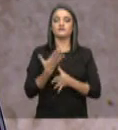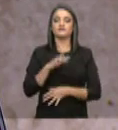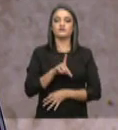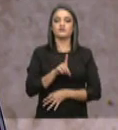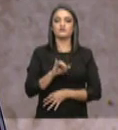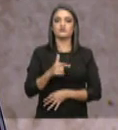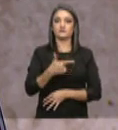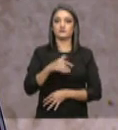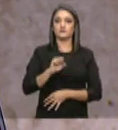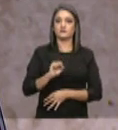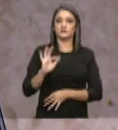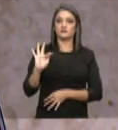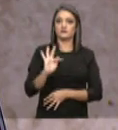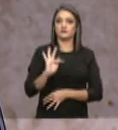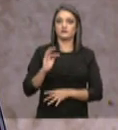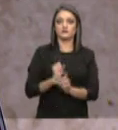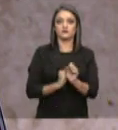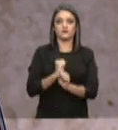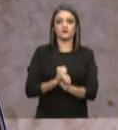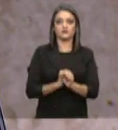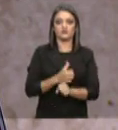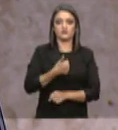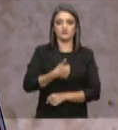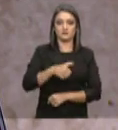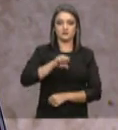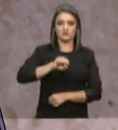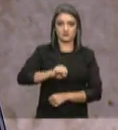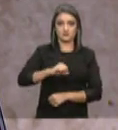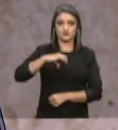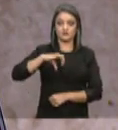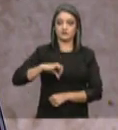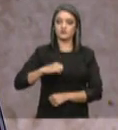de fevereiro de 1891